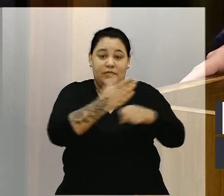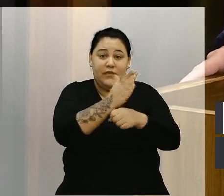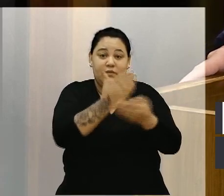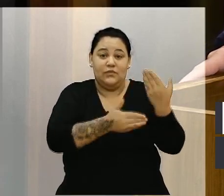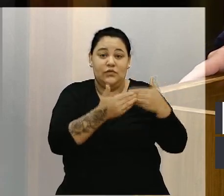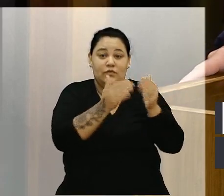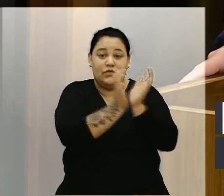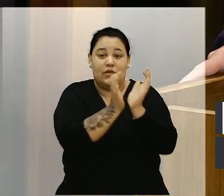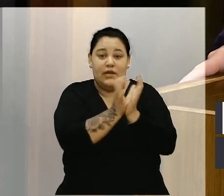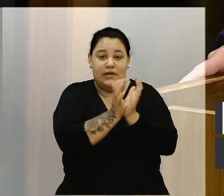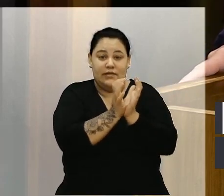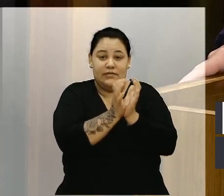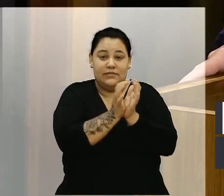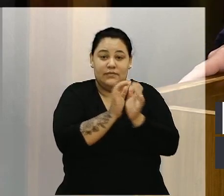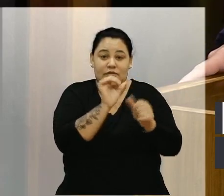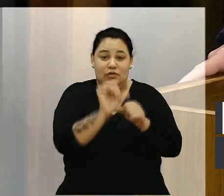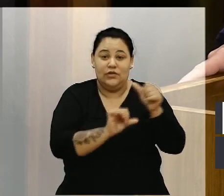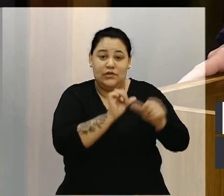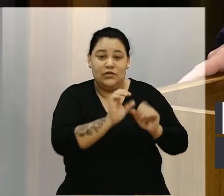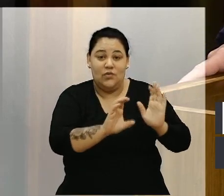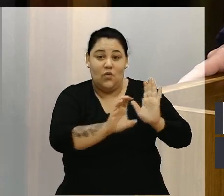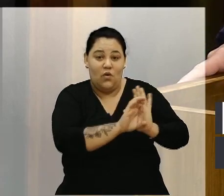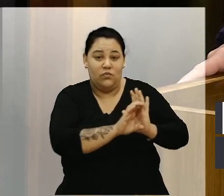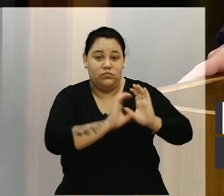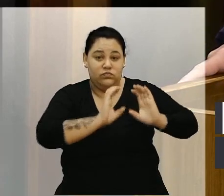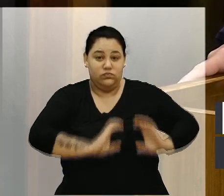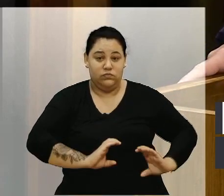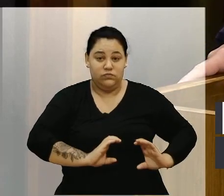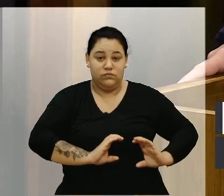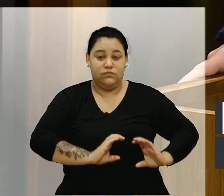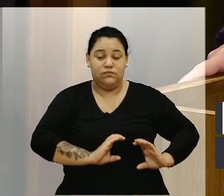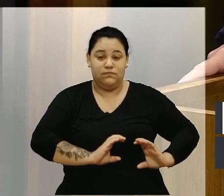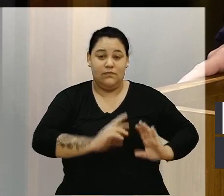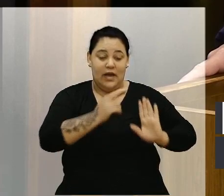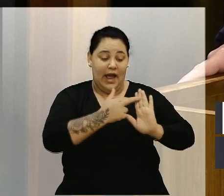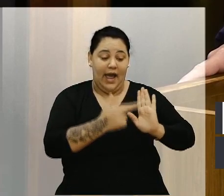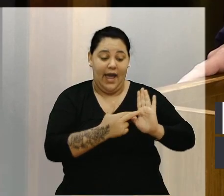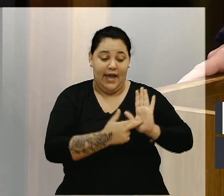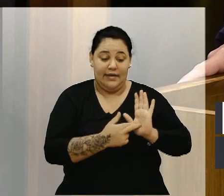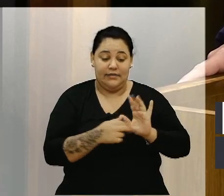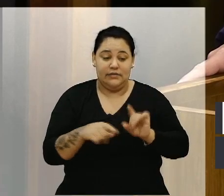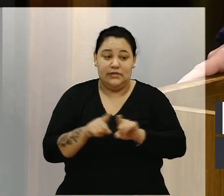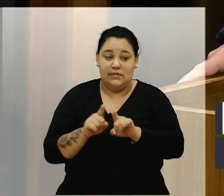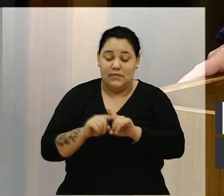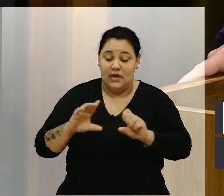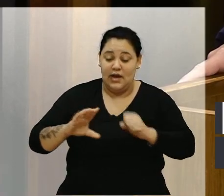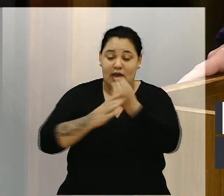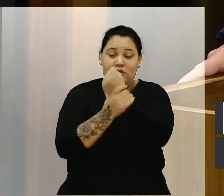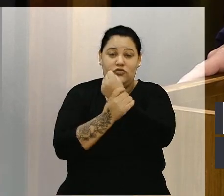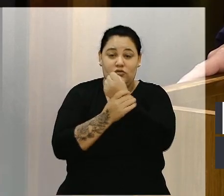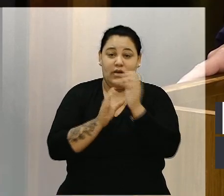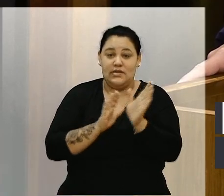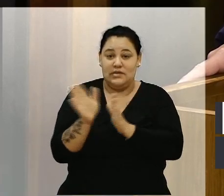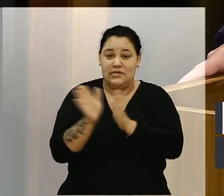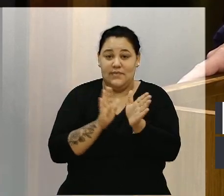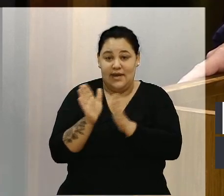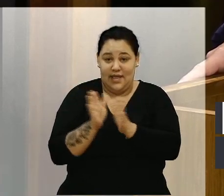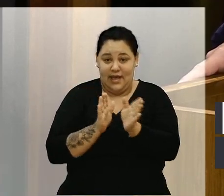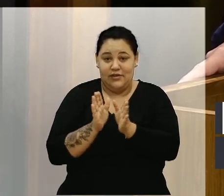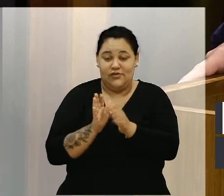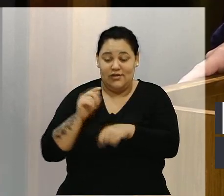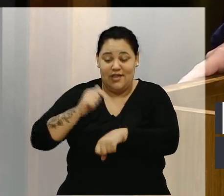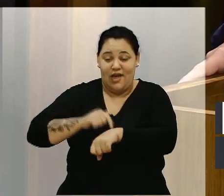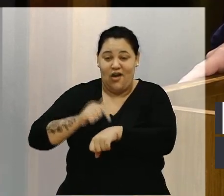colegas, alterando o Código de Posturas, garantindo essa acessibilidade nas